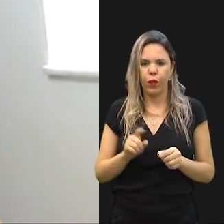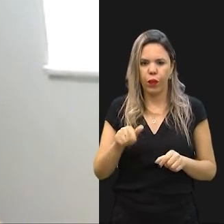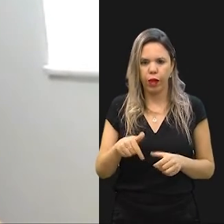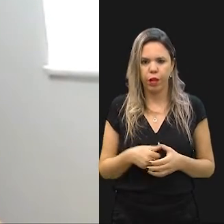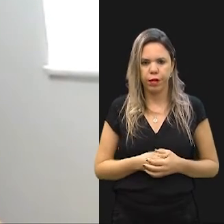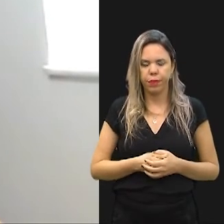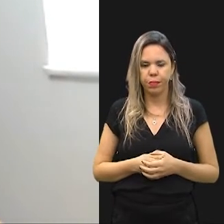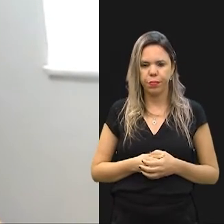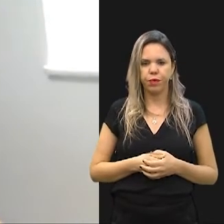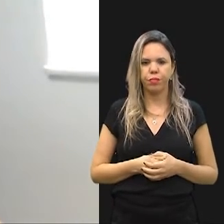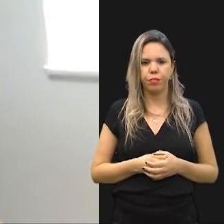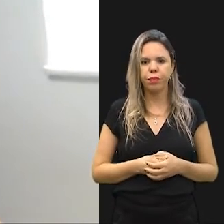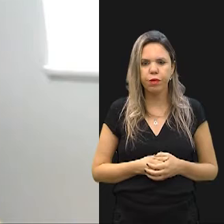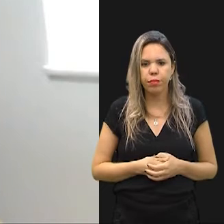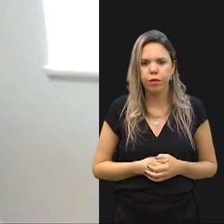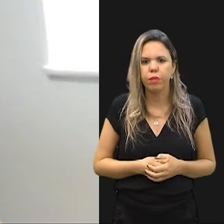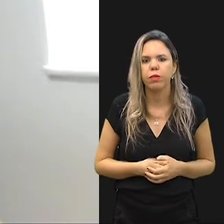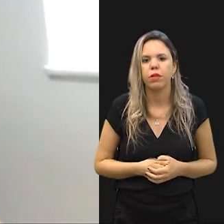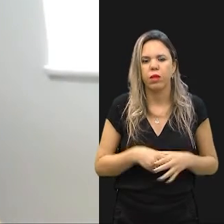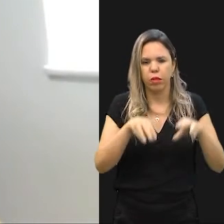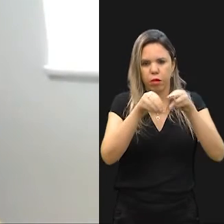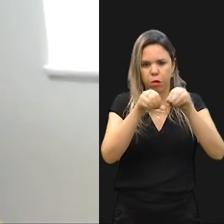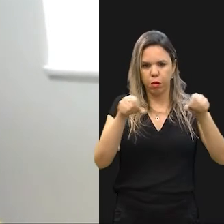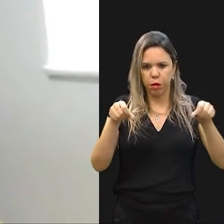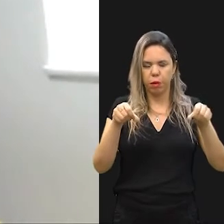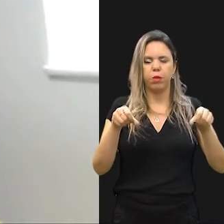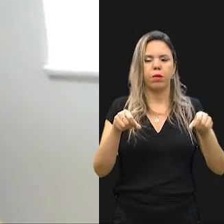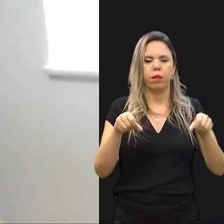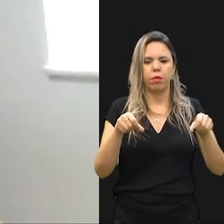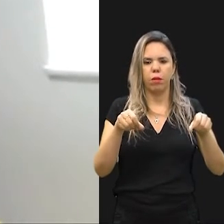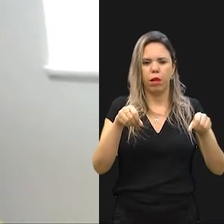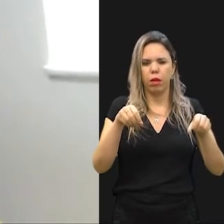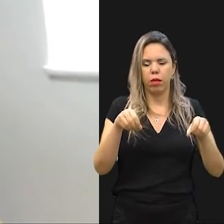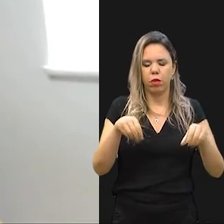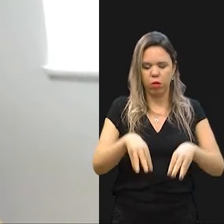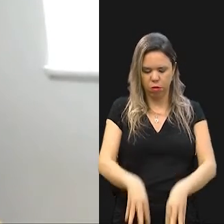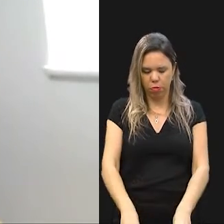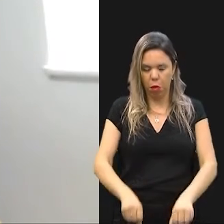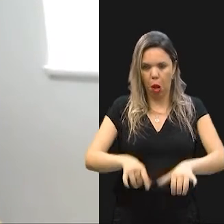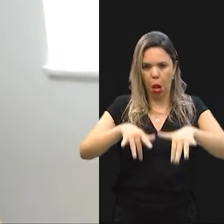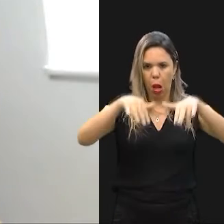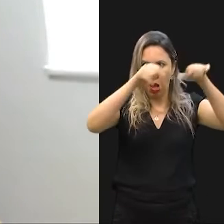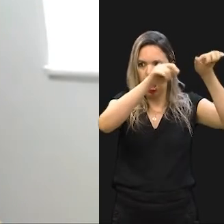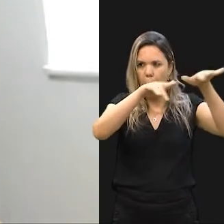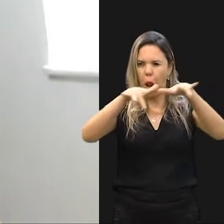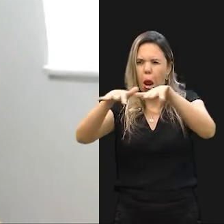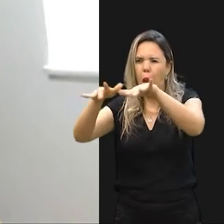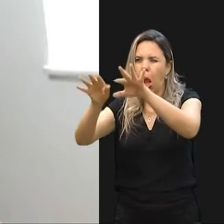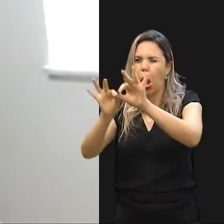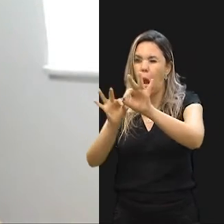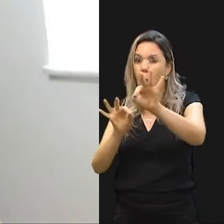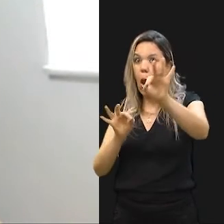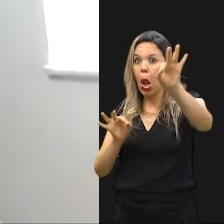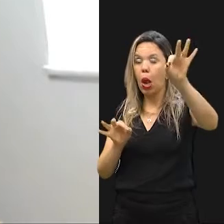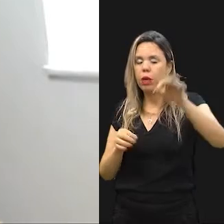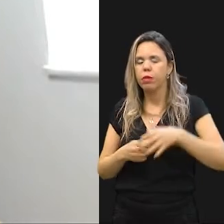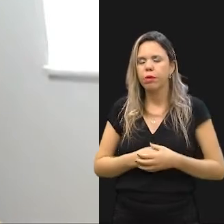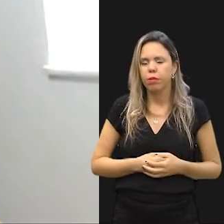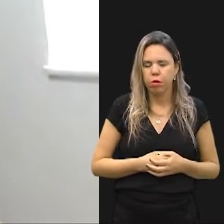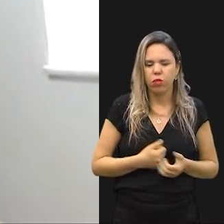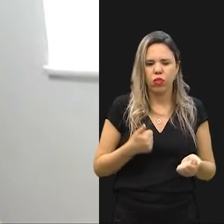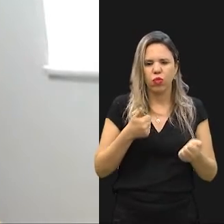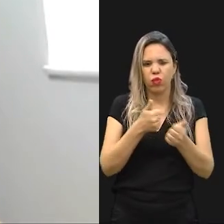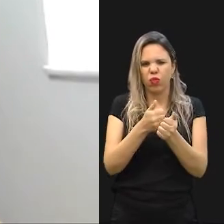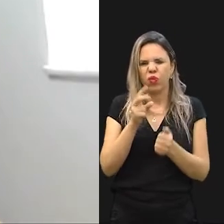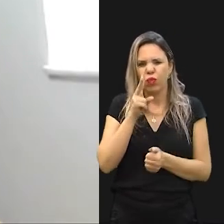essa suspensão da areia e de partículas do solo e carregam para longas distâncias, né? E vêm acompanhados de